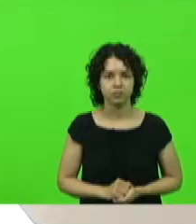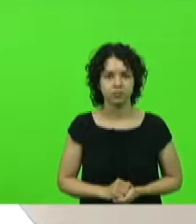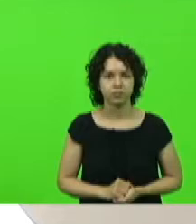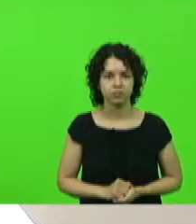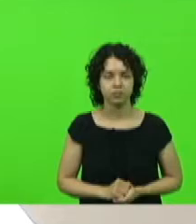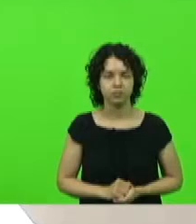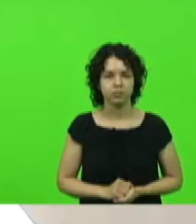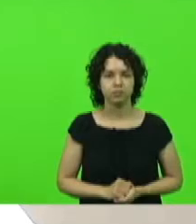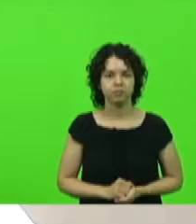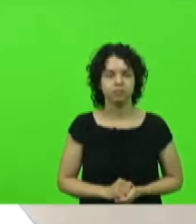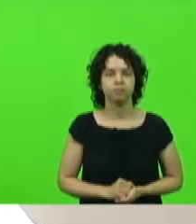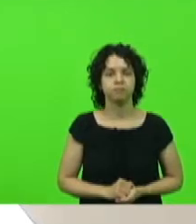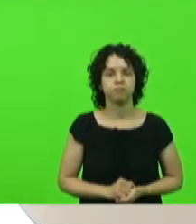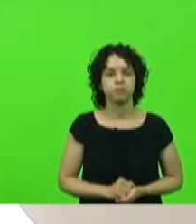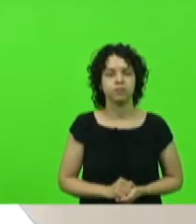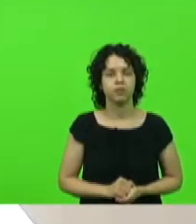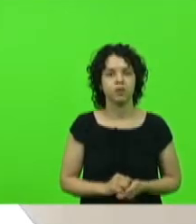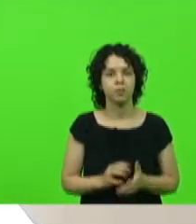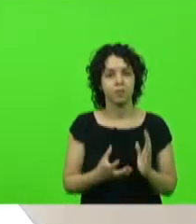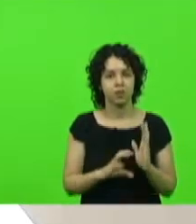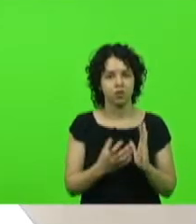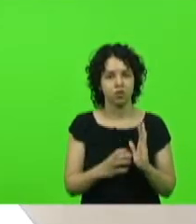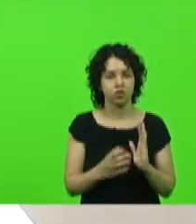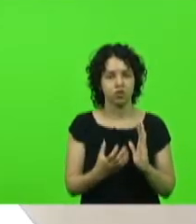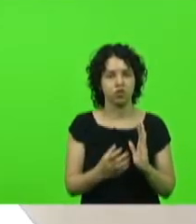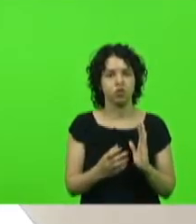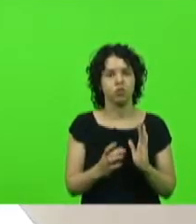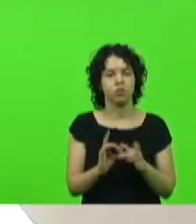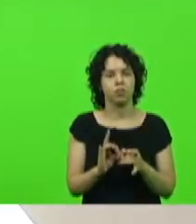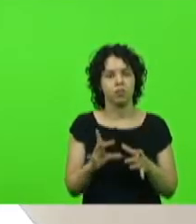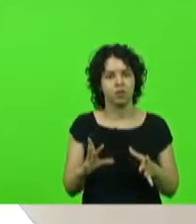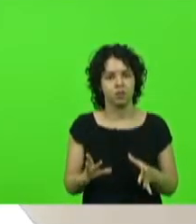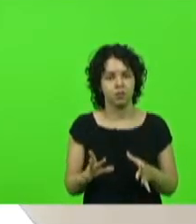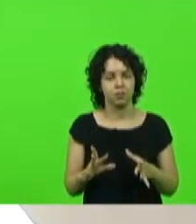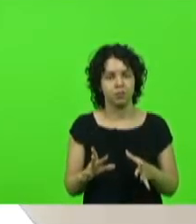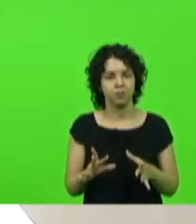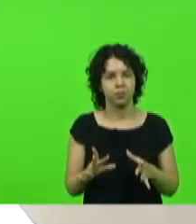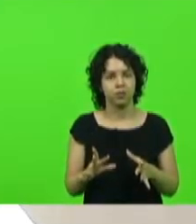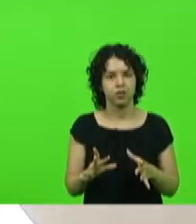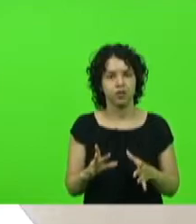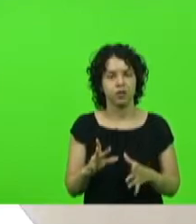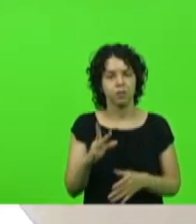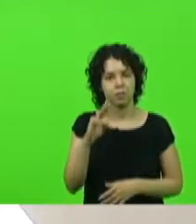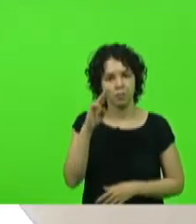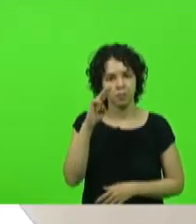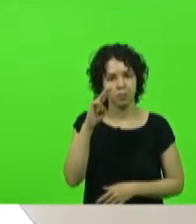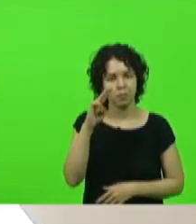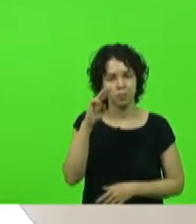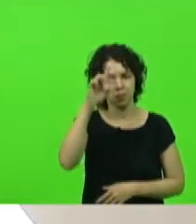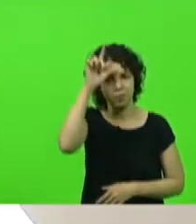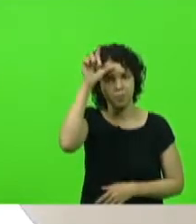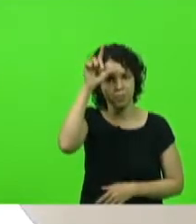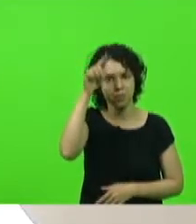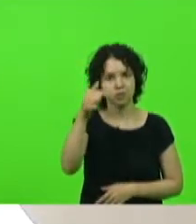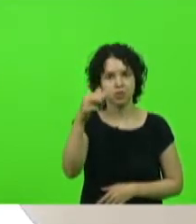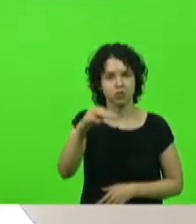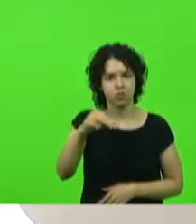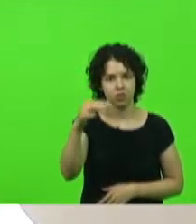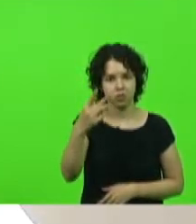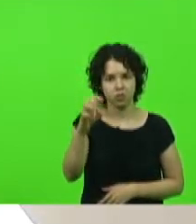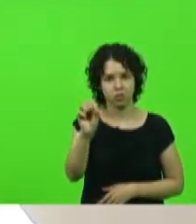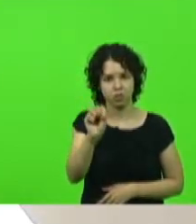Partido Liberal. Está escrito aqui, Sargento Lima. A excelência terá 7 minutos e 30 segundos.